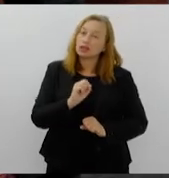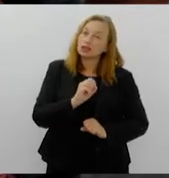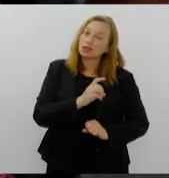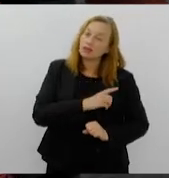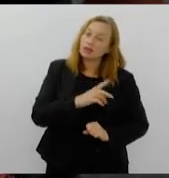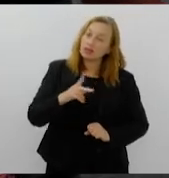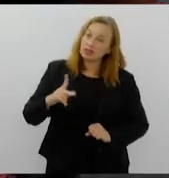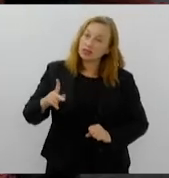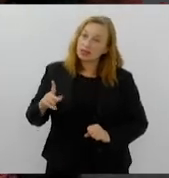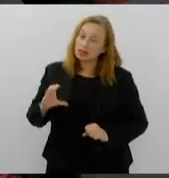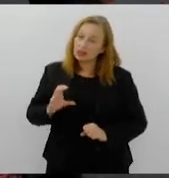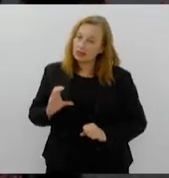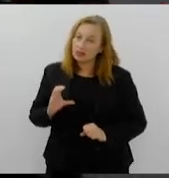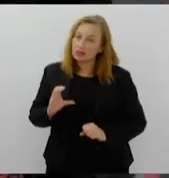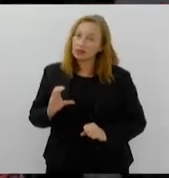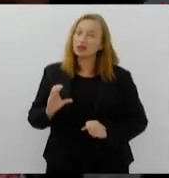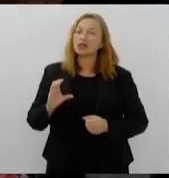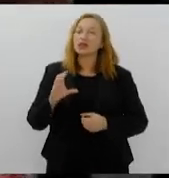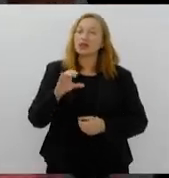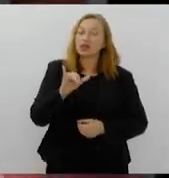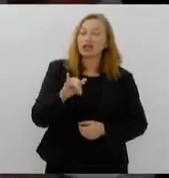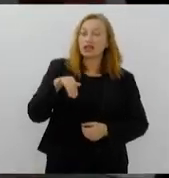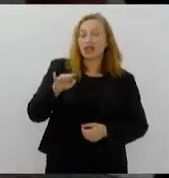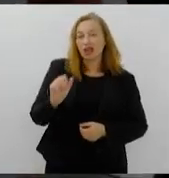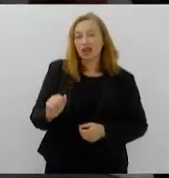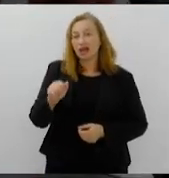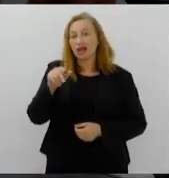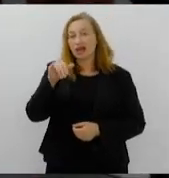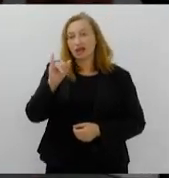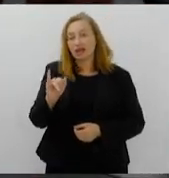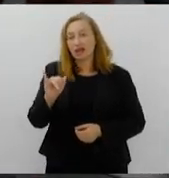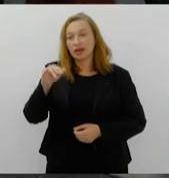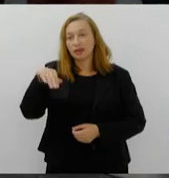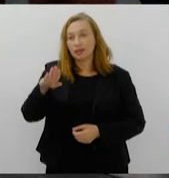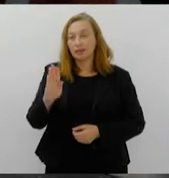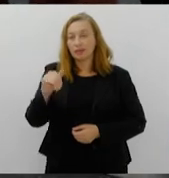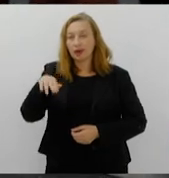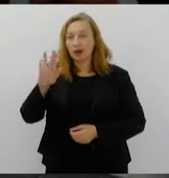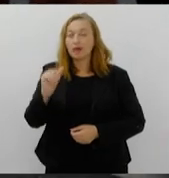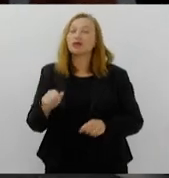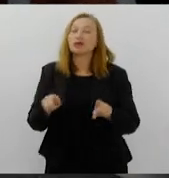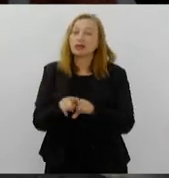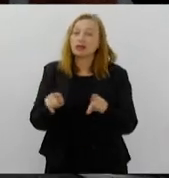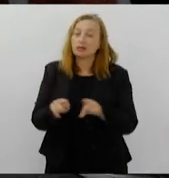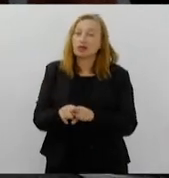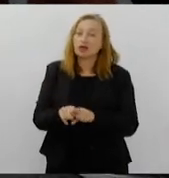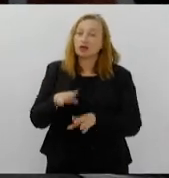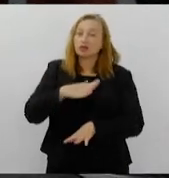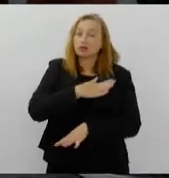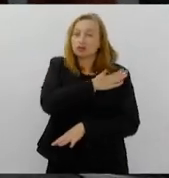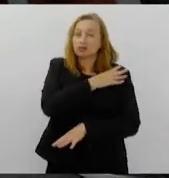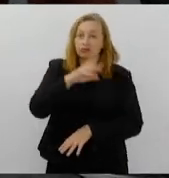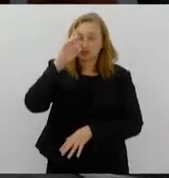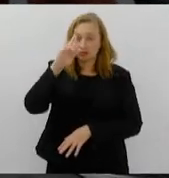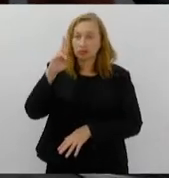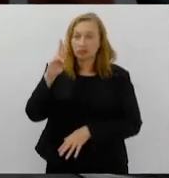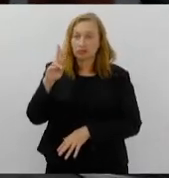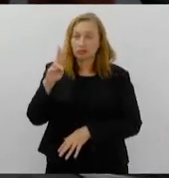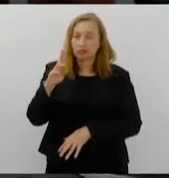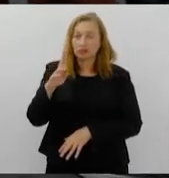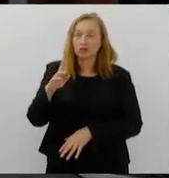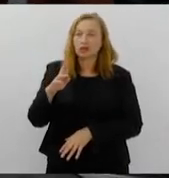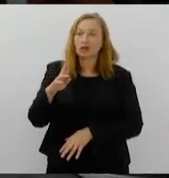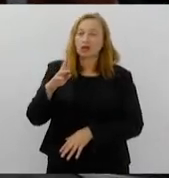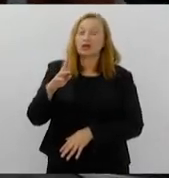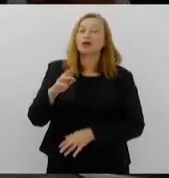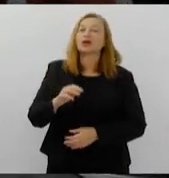Bombeiros, INEA, IBAMA, foi até um coronel da aeronáutica que participou online, os